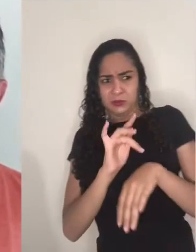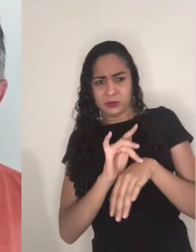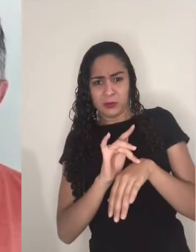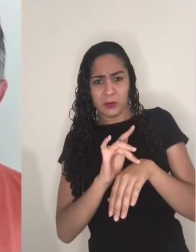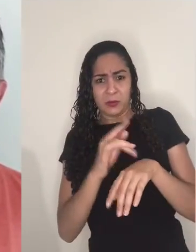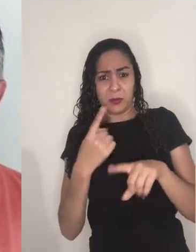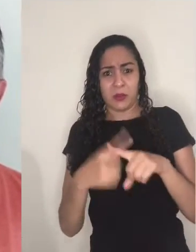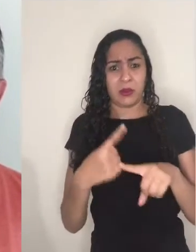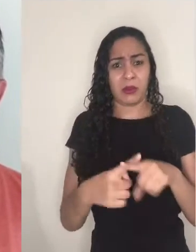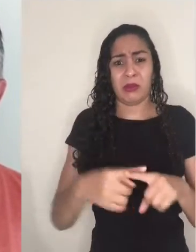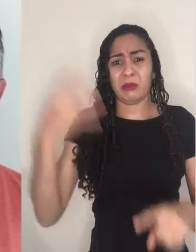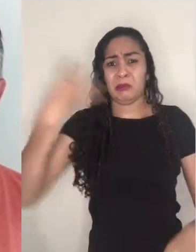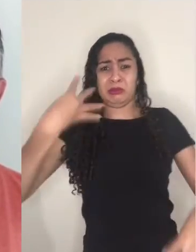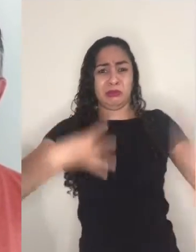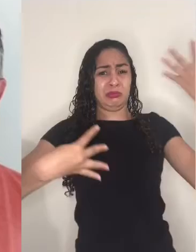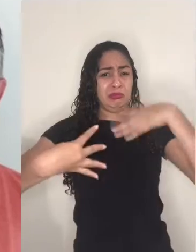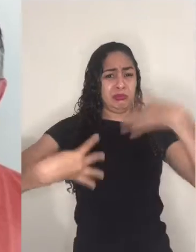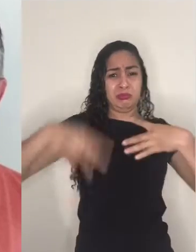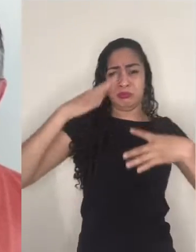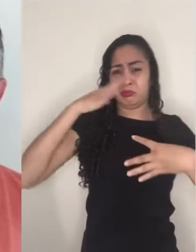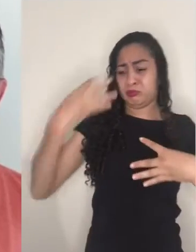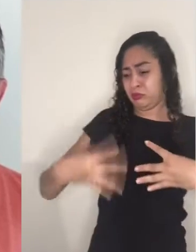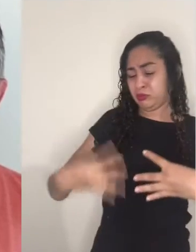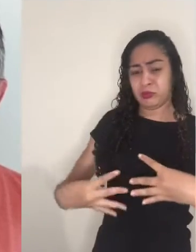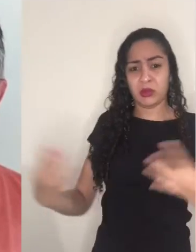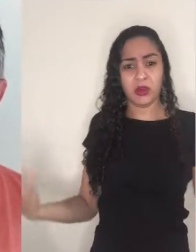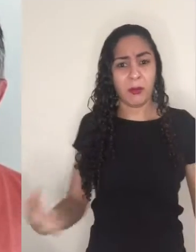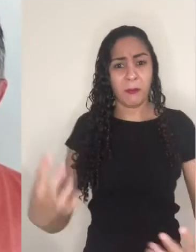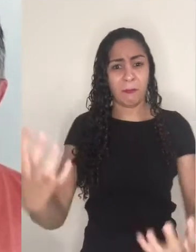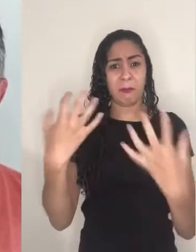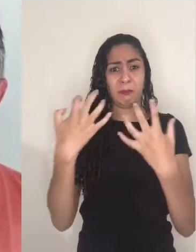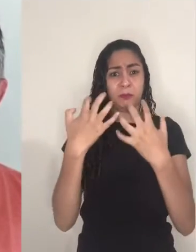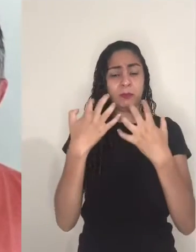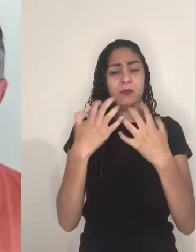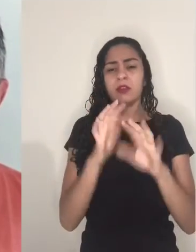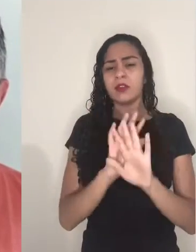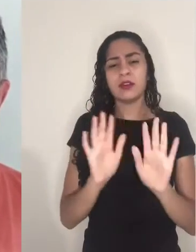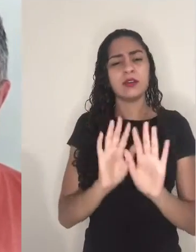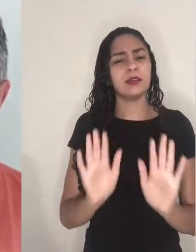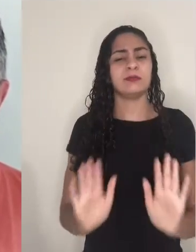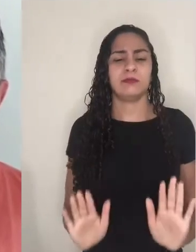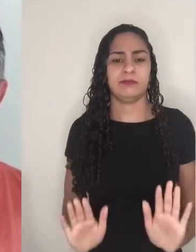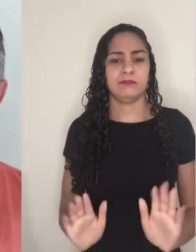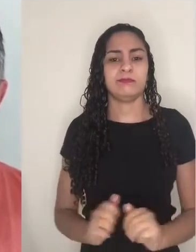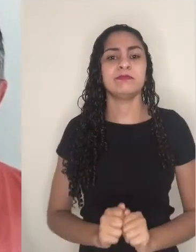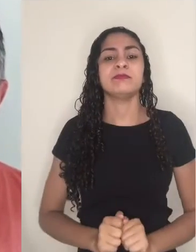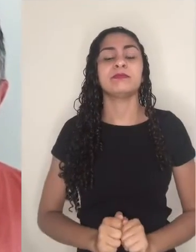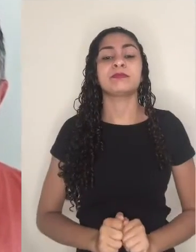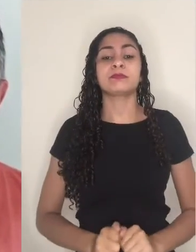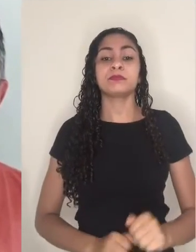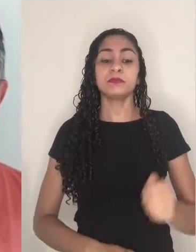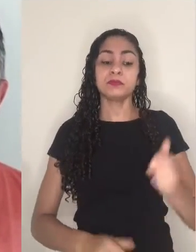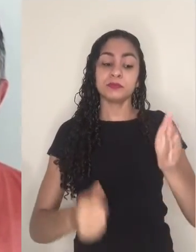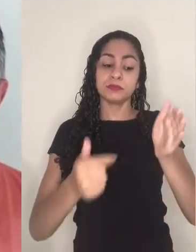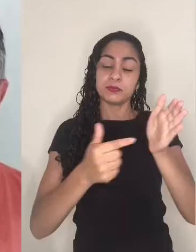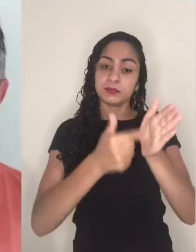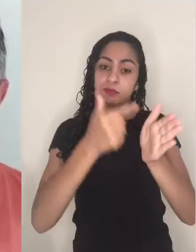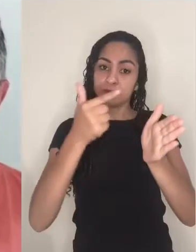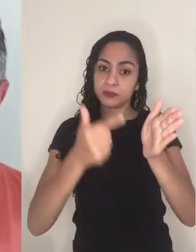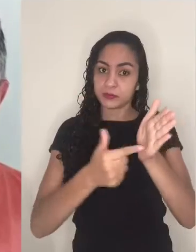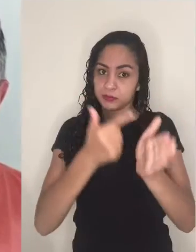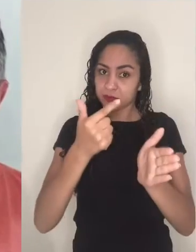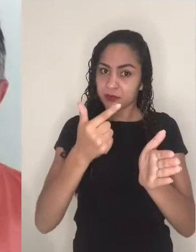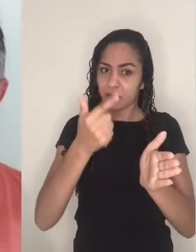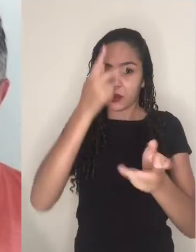sejamos censurados e feridos por eles. Em segundo lugar, ainda que os